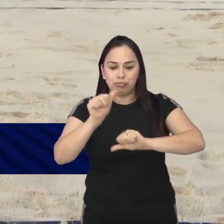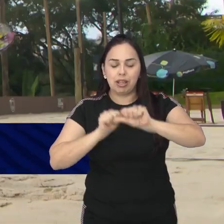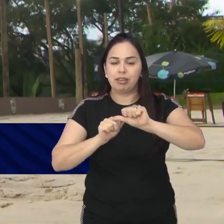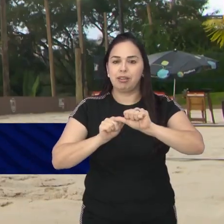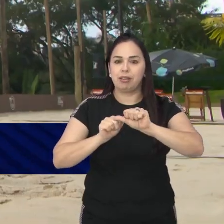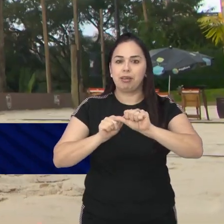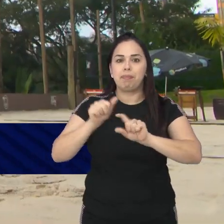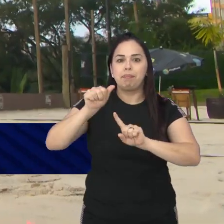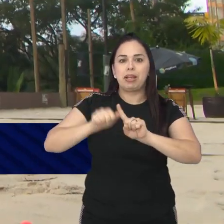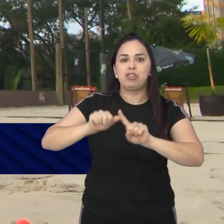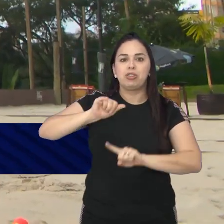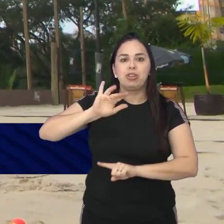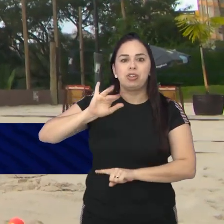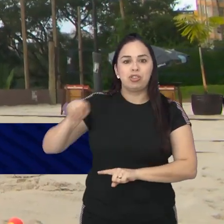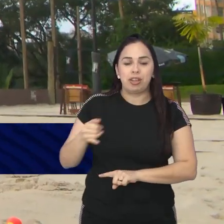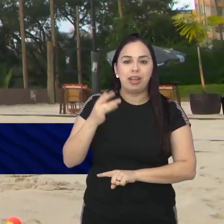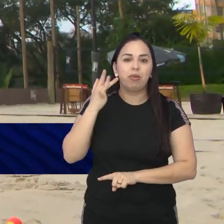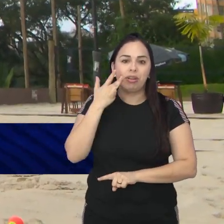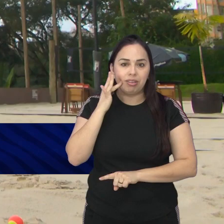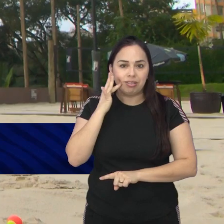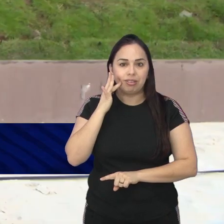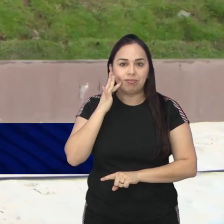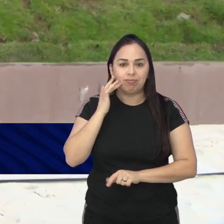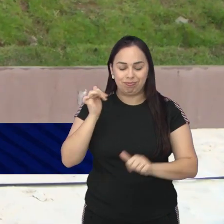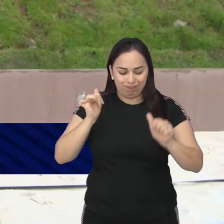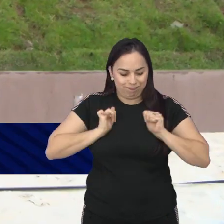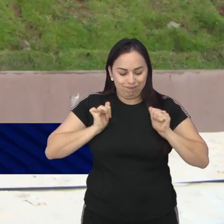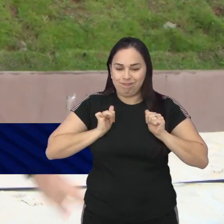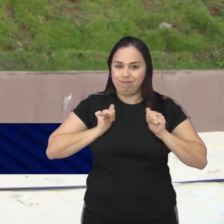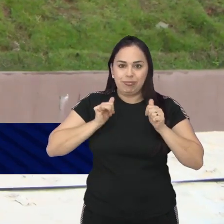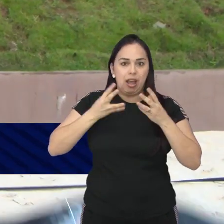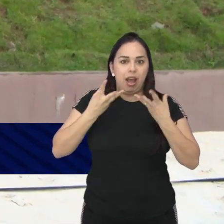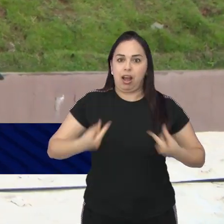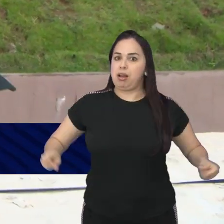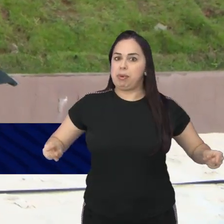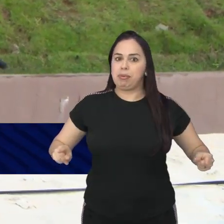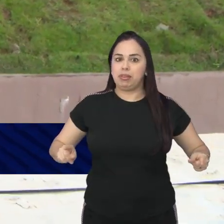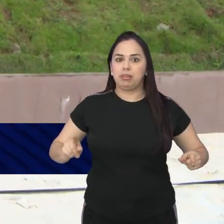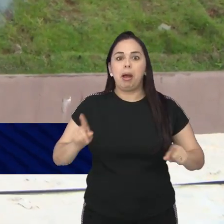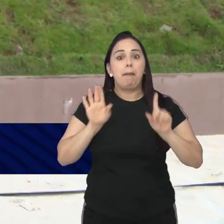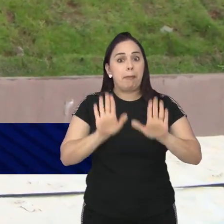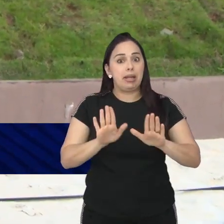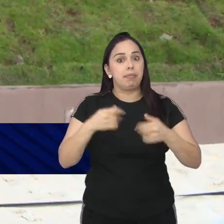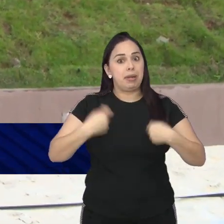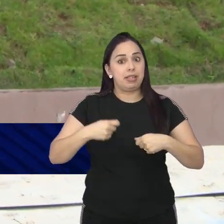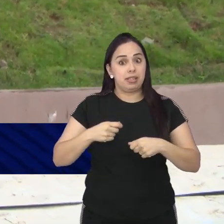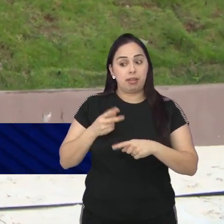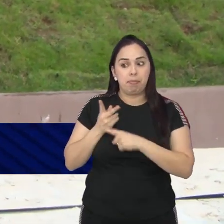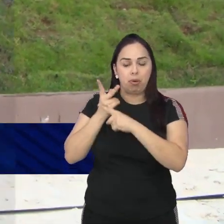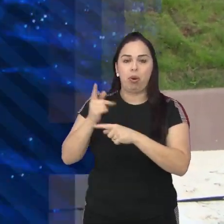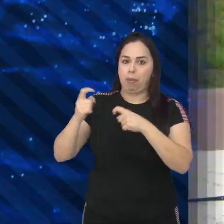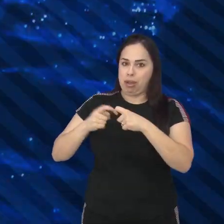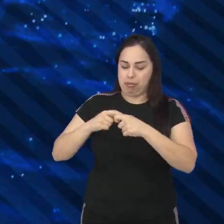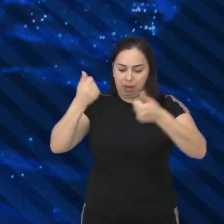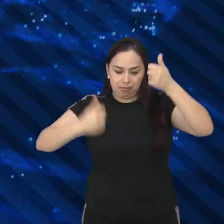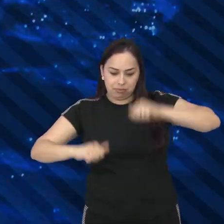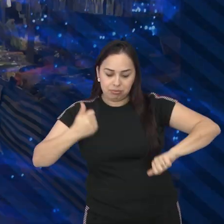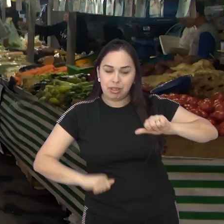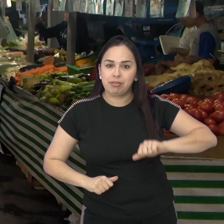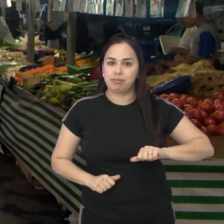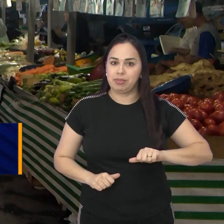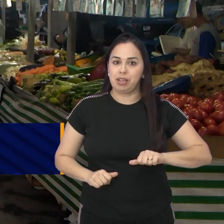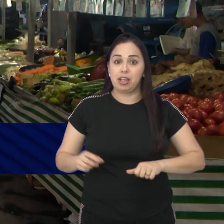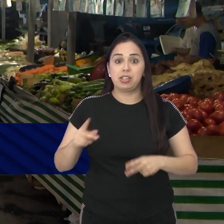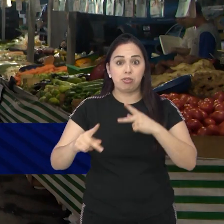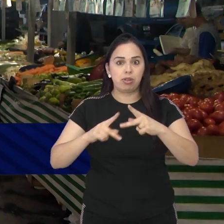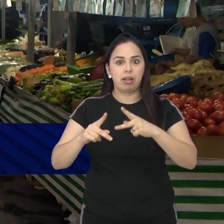Dourado foca no fim do sedentarismo, mas com acompanhamento de um profissional, atividade sem controle pode causar problemas. São José